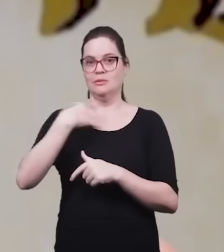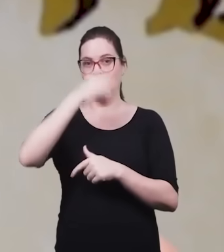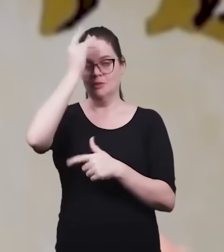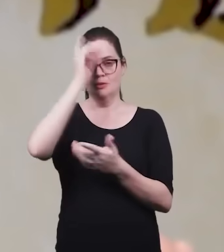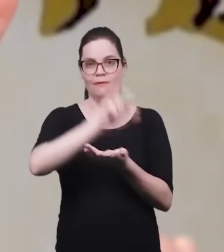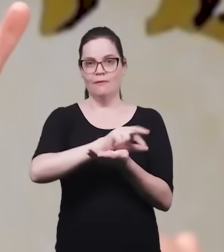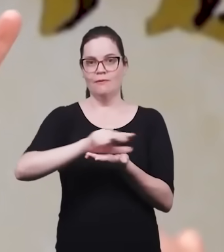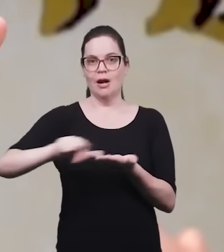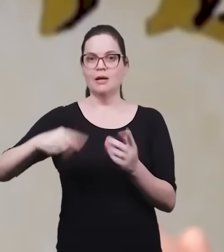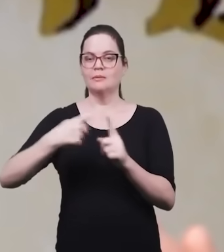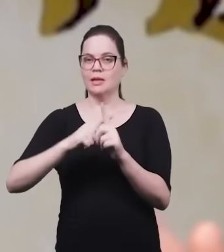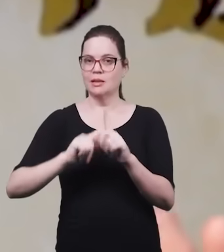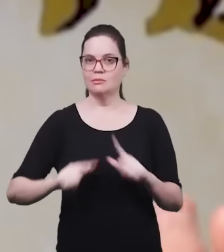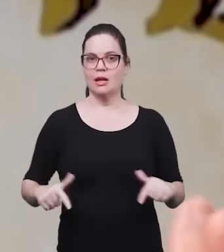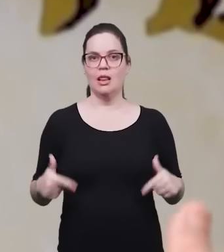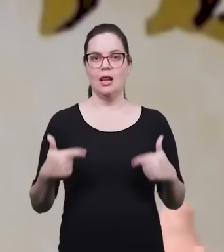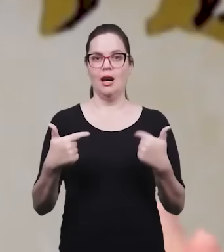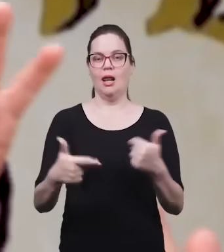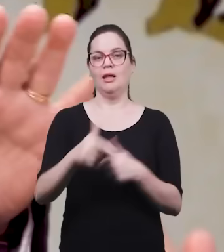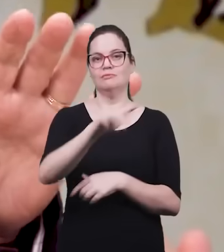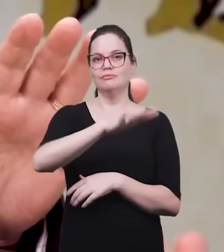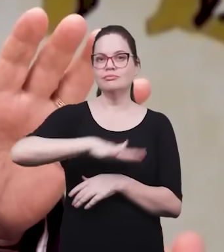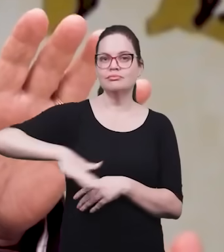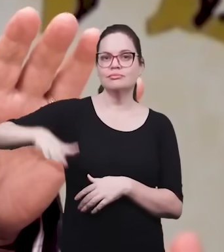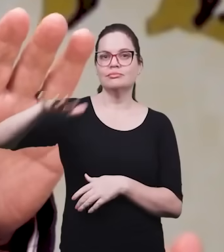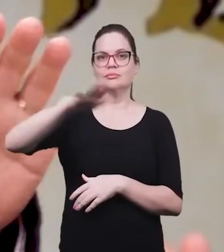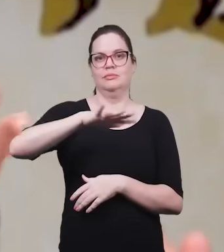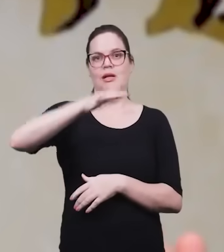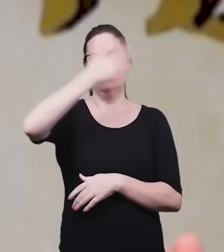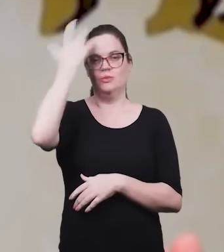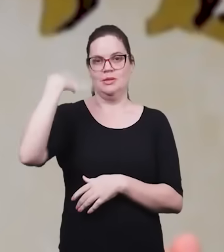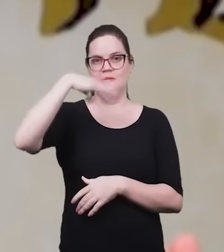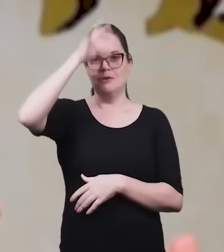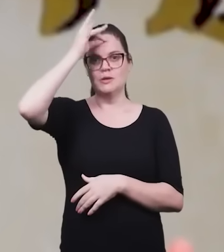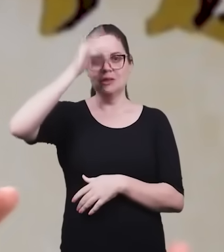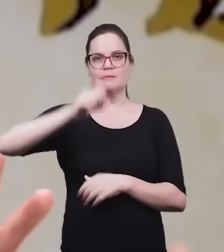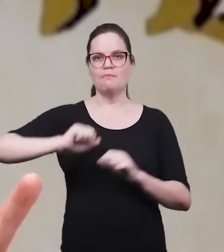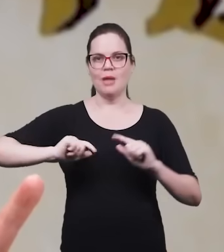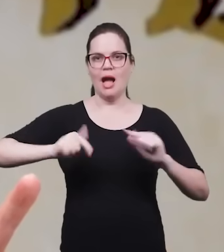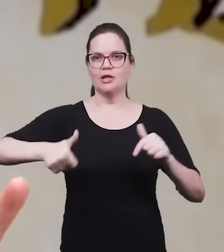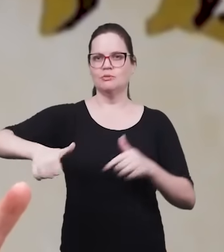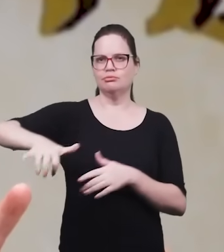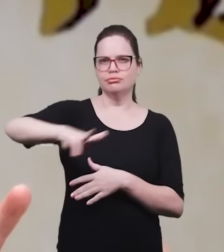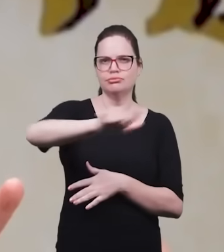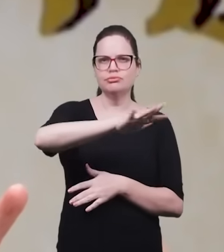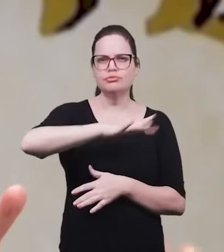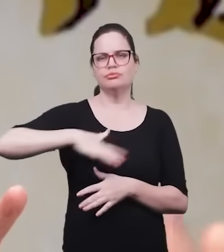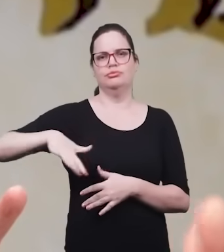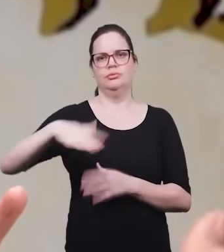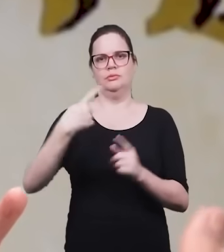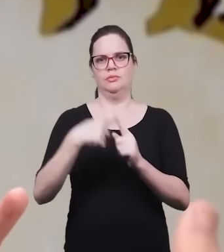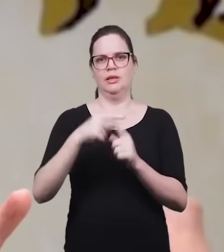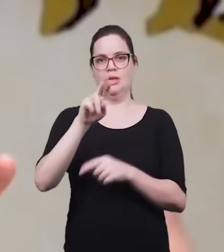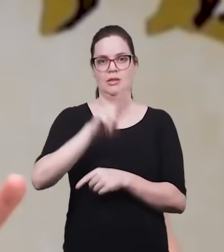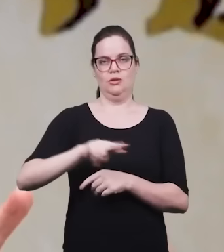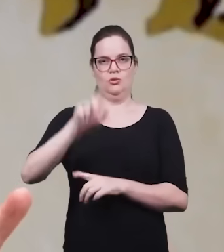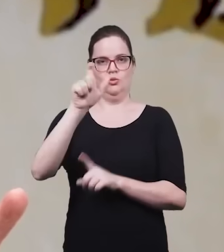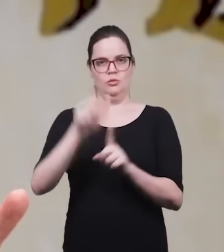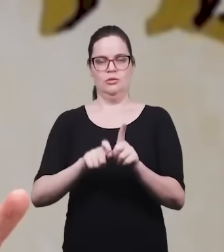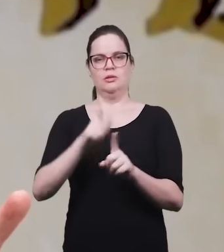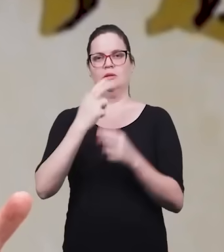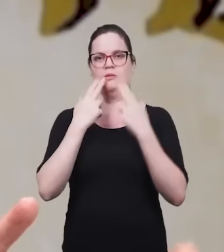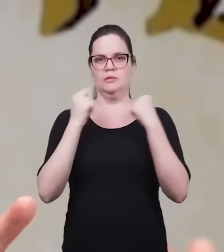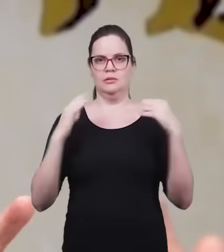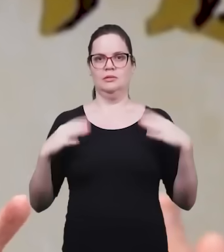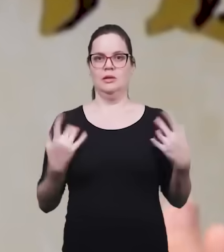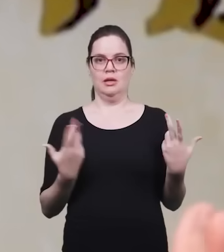uma movimentação, há uma operação global do Espírito Santo quando línguas estranhas está sendo usada. Foi o caso, o exemplo que o pastor